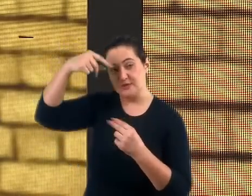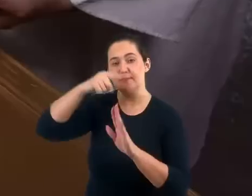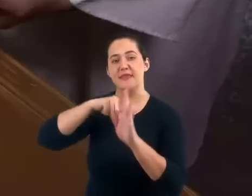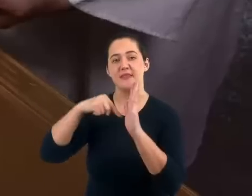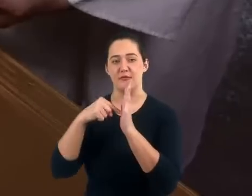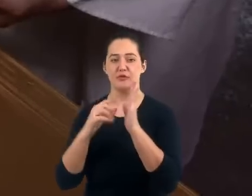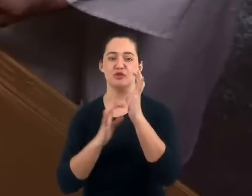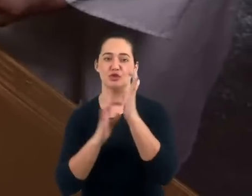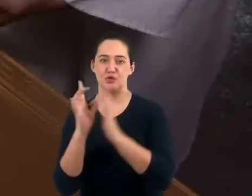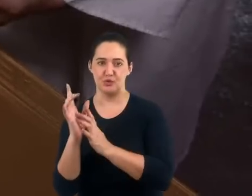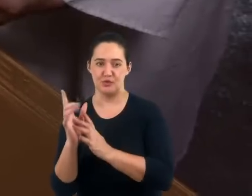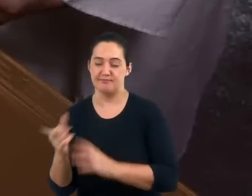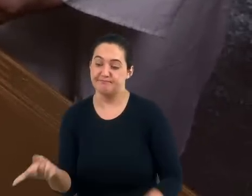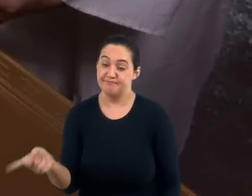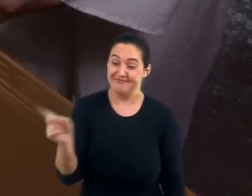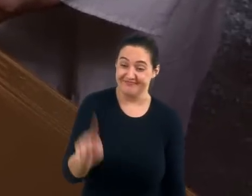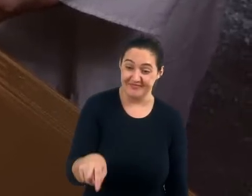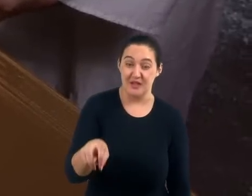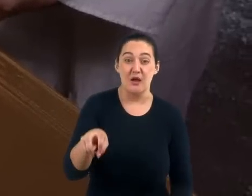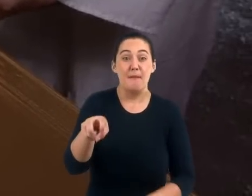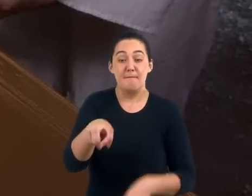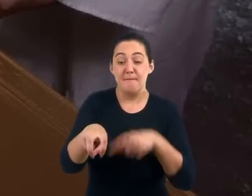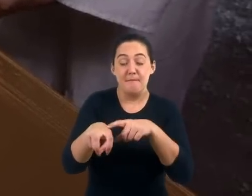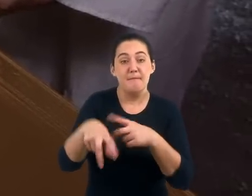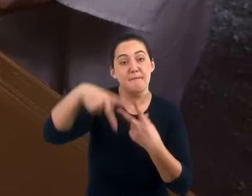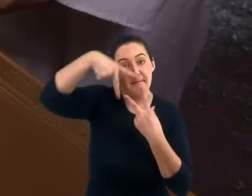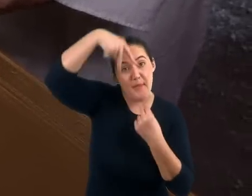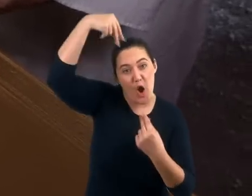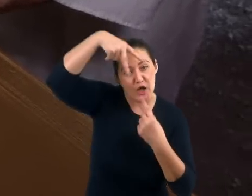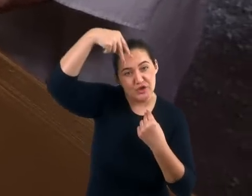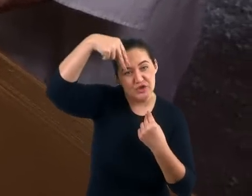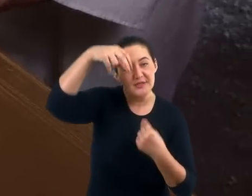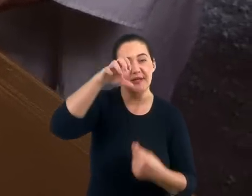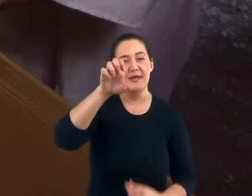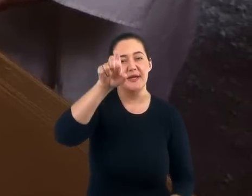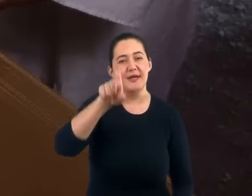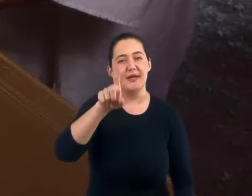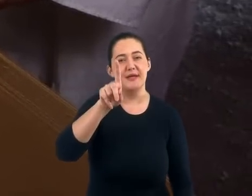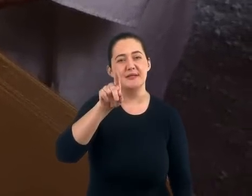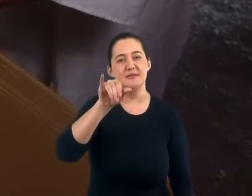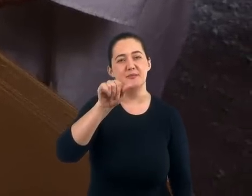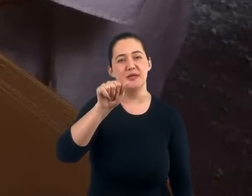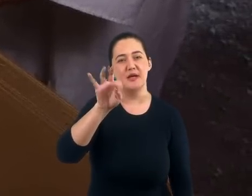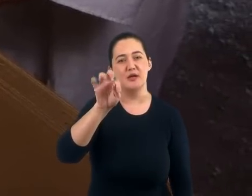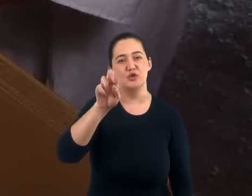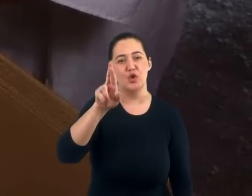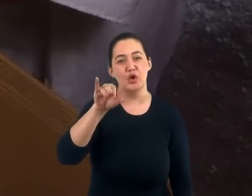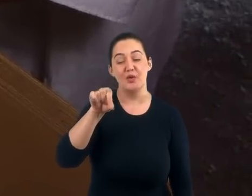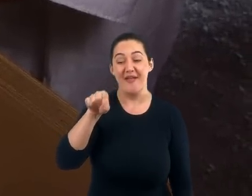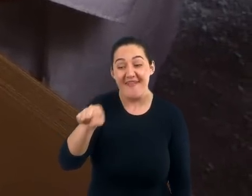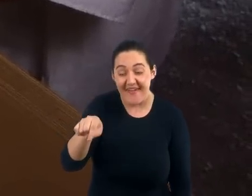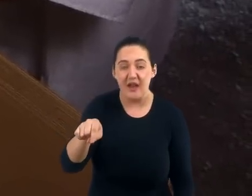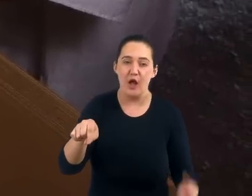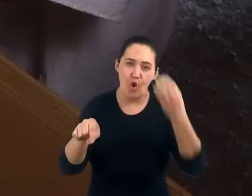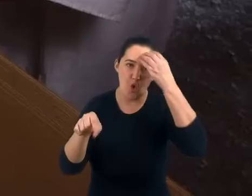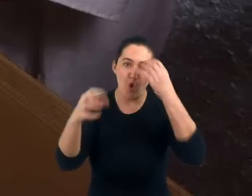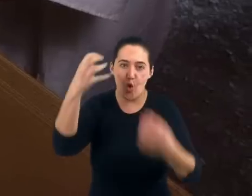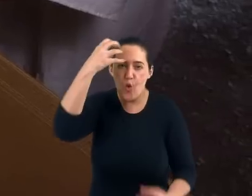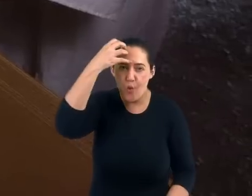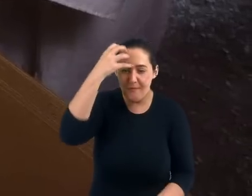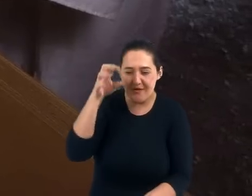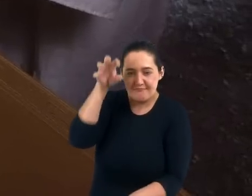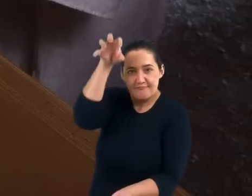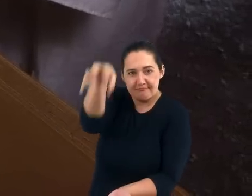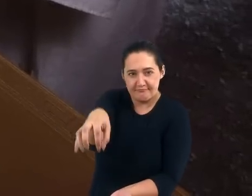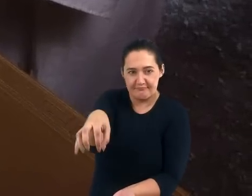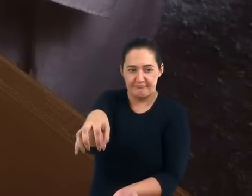disso. Porém, havia um segundo bode, o chamado bode expiatório, que levava a culpa dos pecados, porque